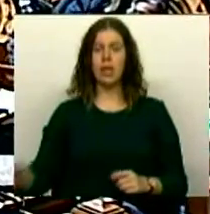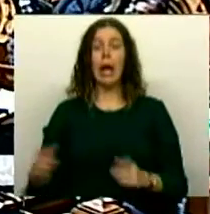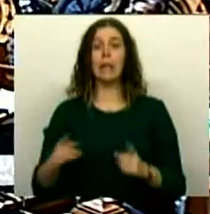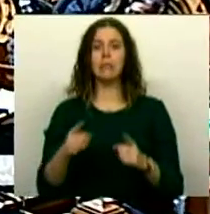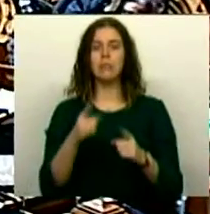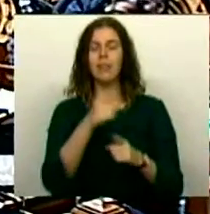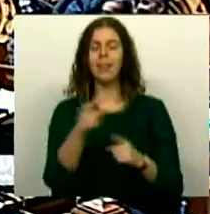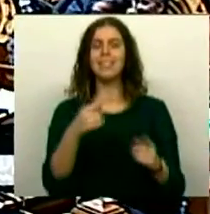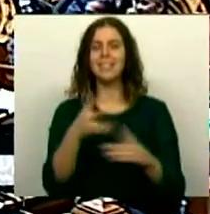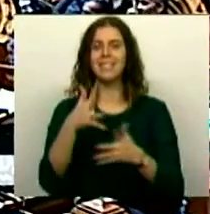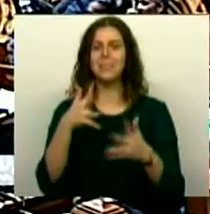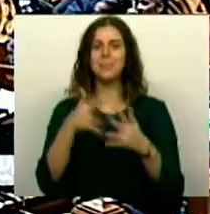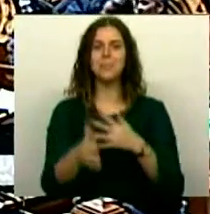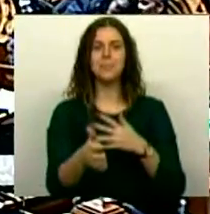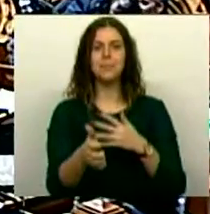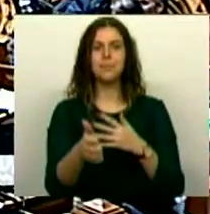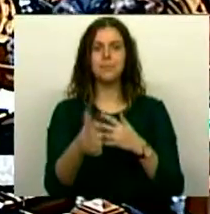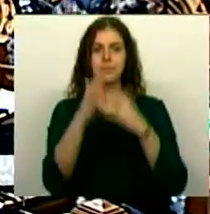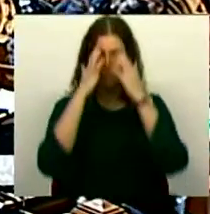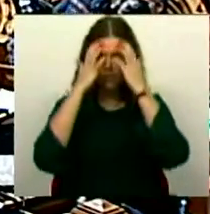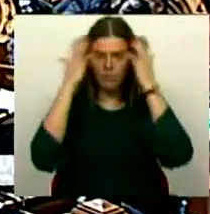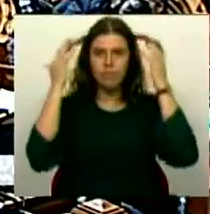Essa transparência